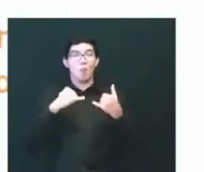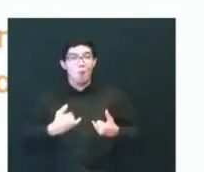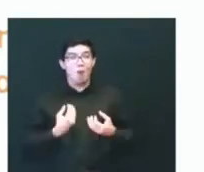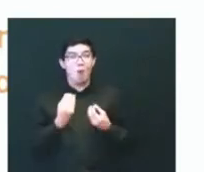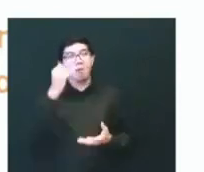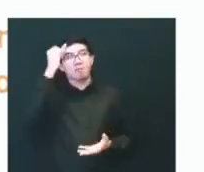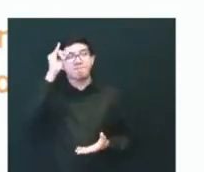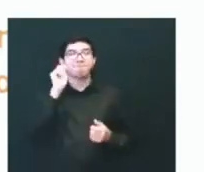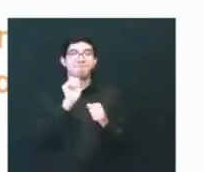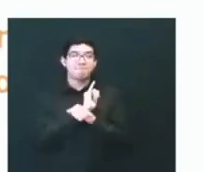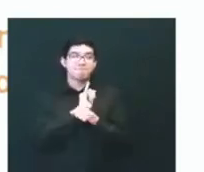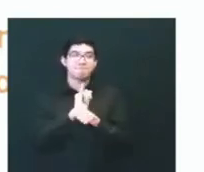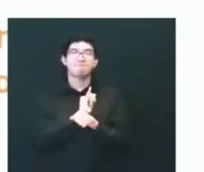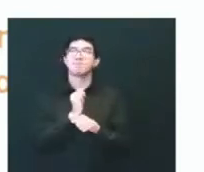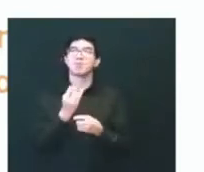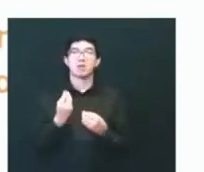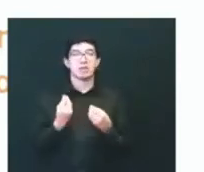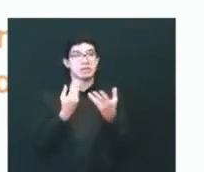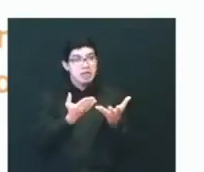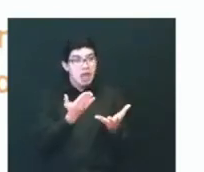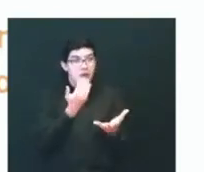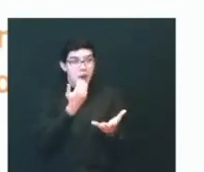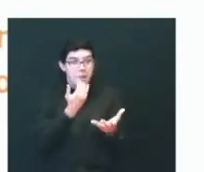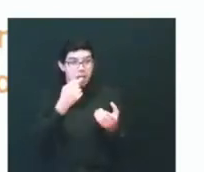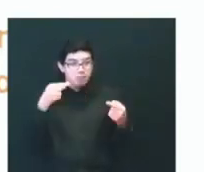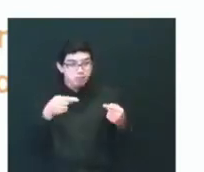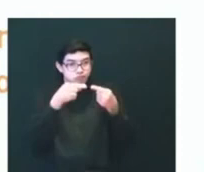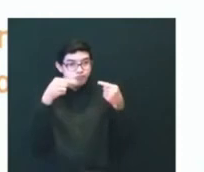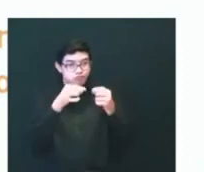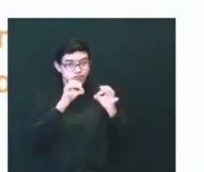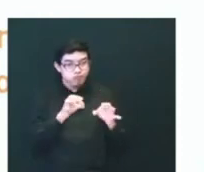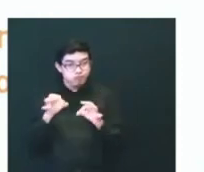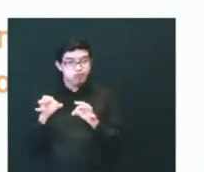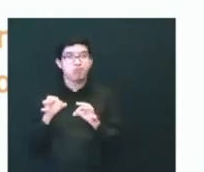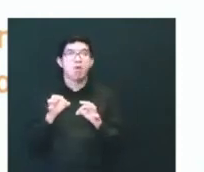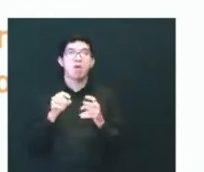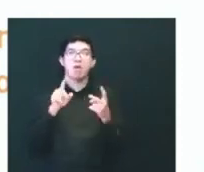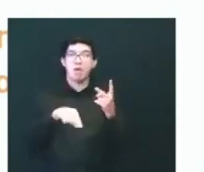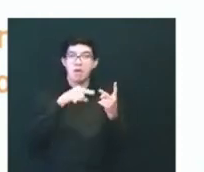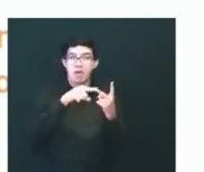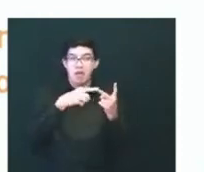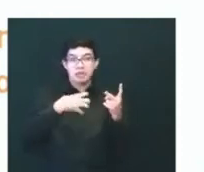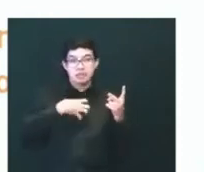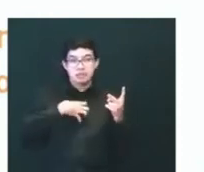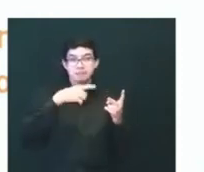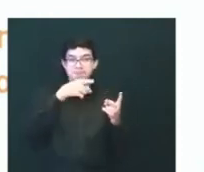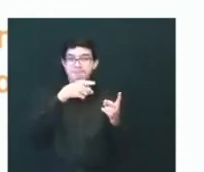um aporte nutricional adequado, garantir uma alimentação adequada, controlar os sintomas que